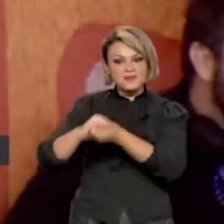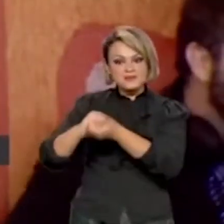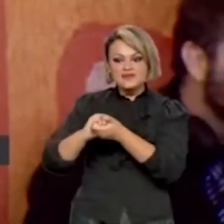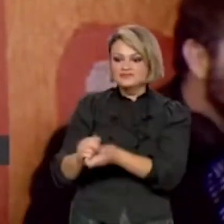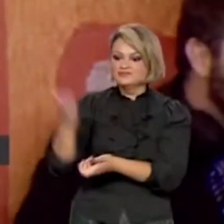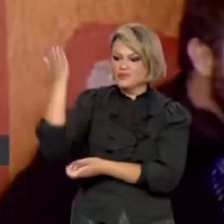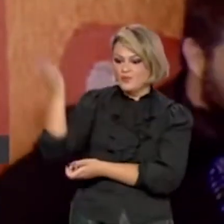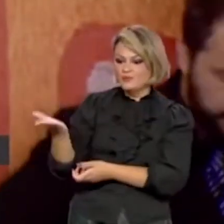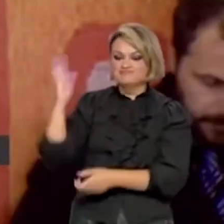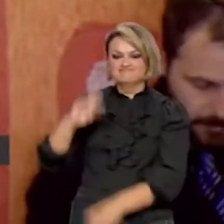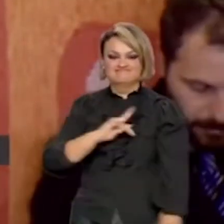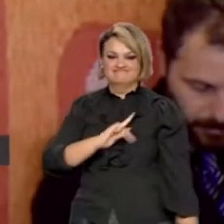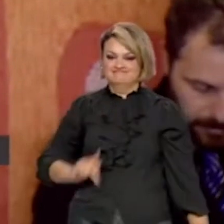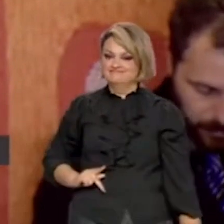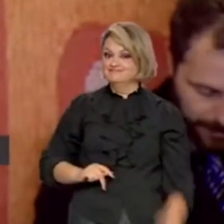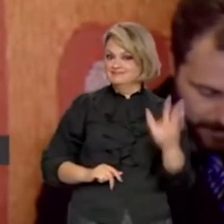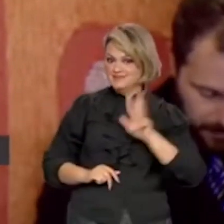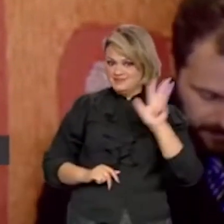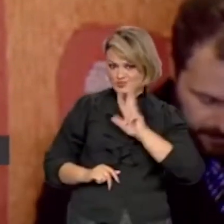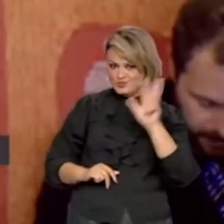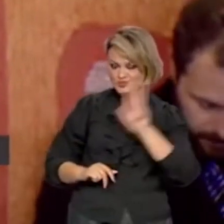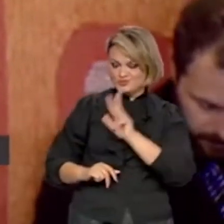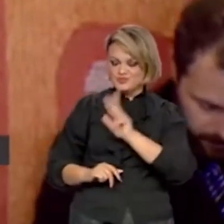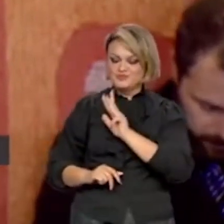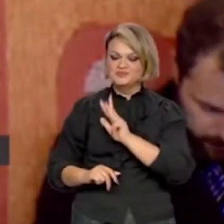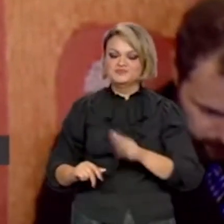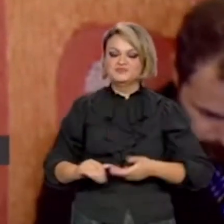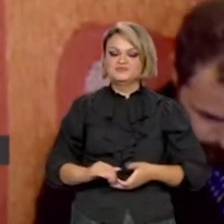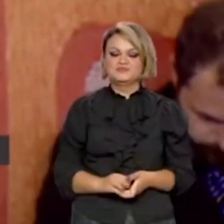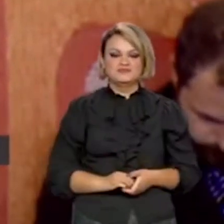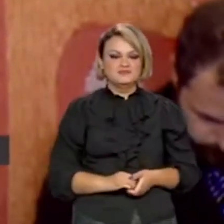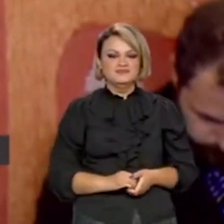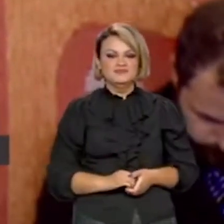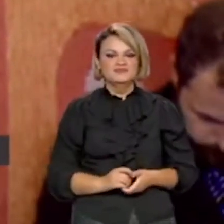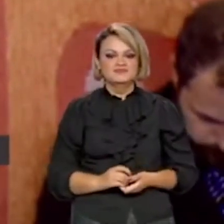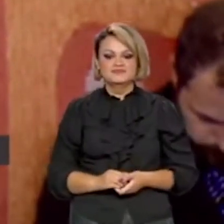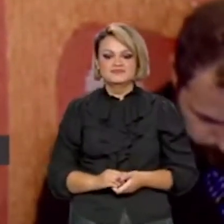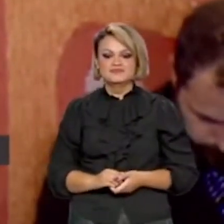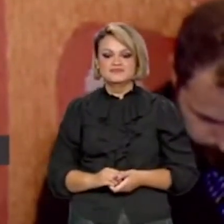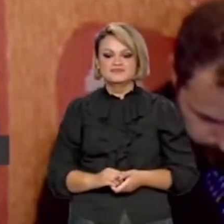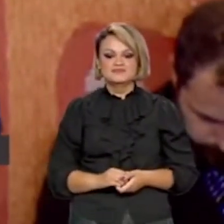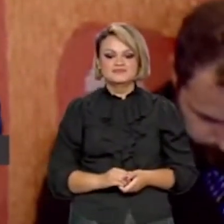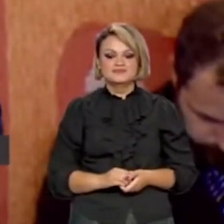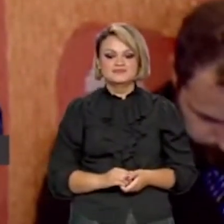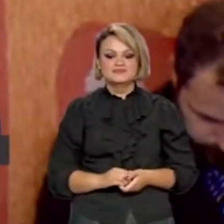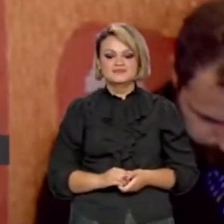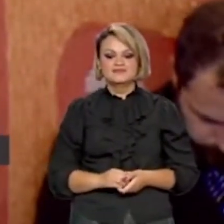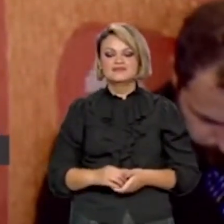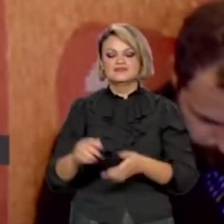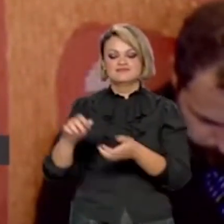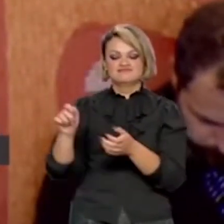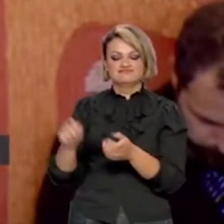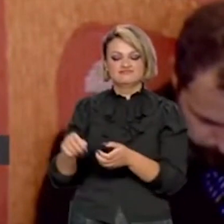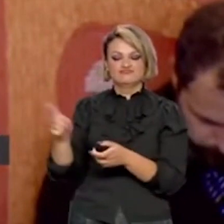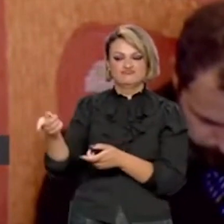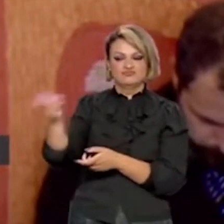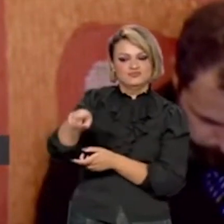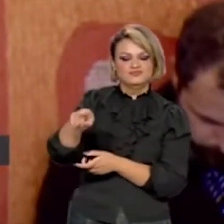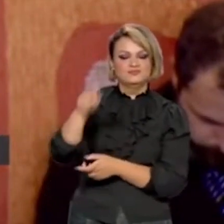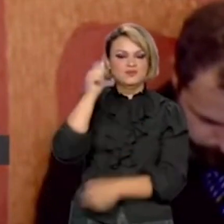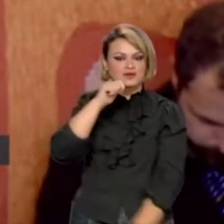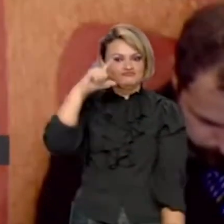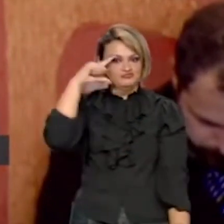excelentíssimo senhor presidente da república Luiz Inácio Lula da Silva nossa querida